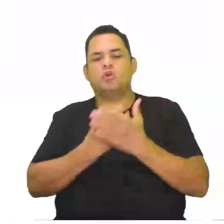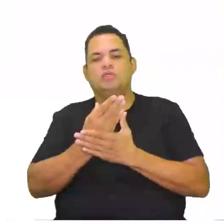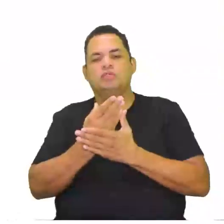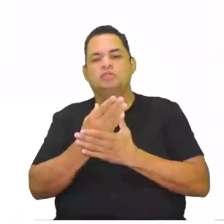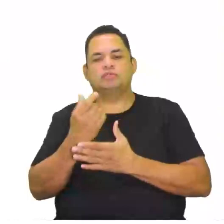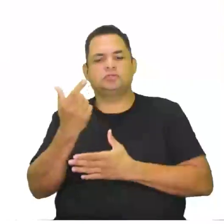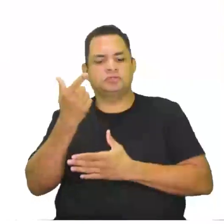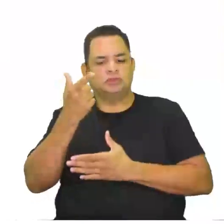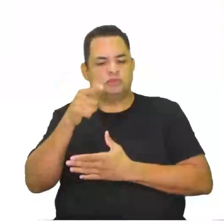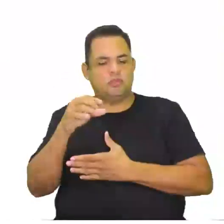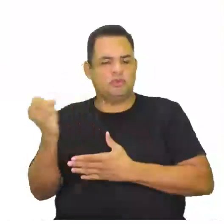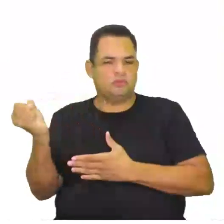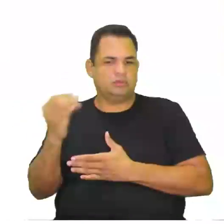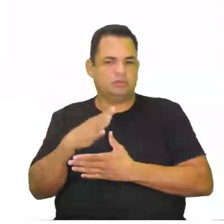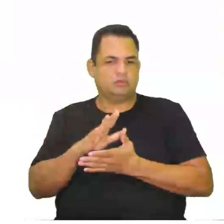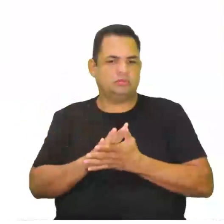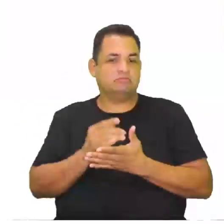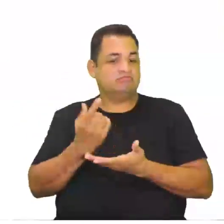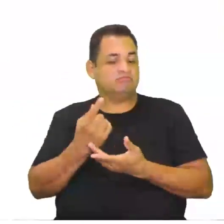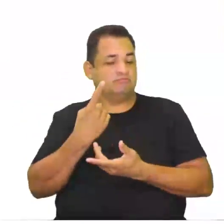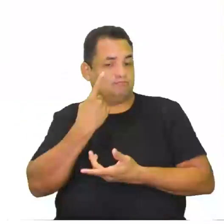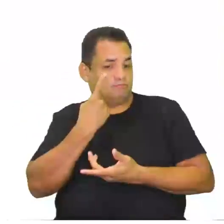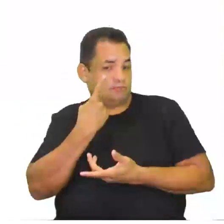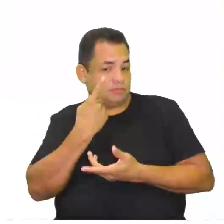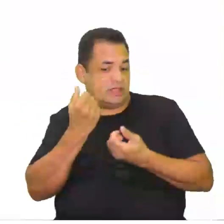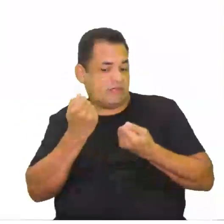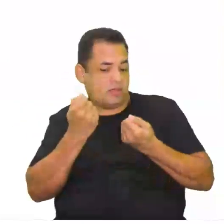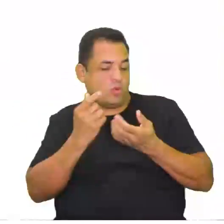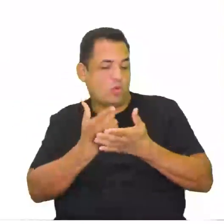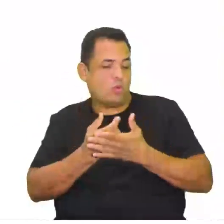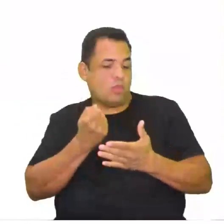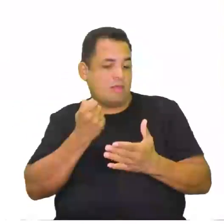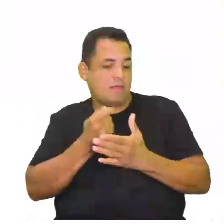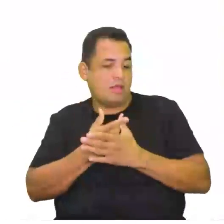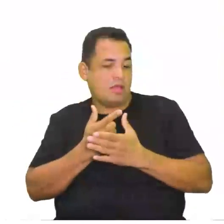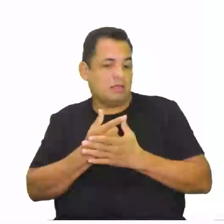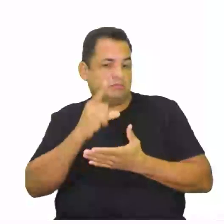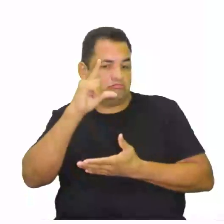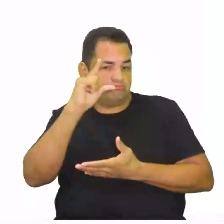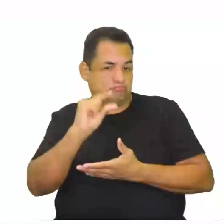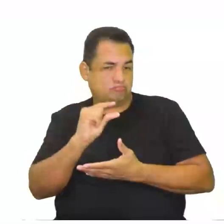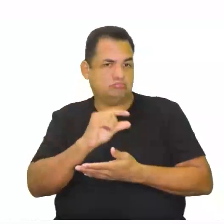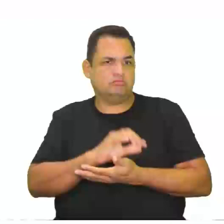o custo que pode estar sendo diminuído durante o processo.